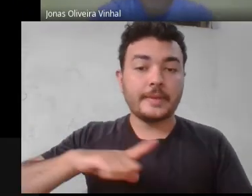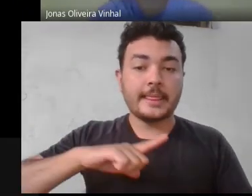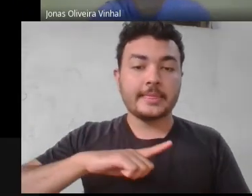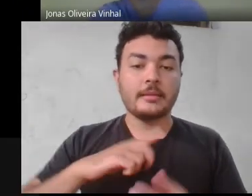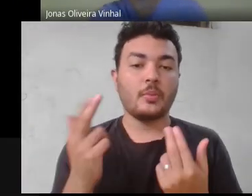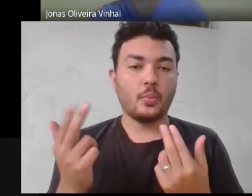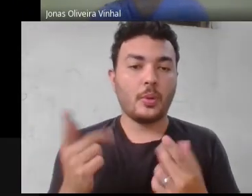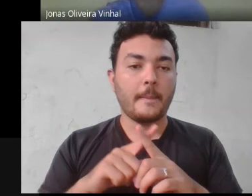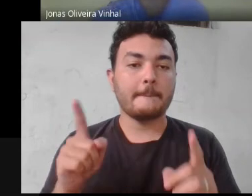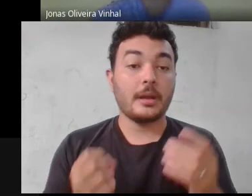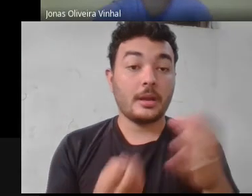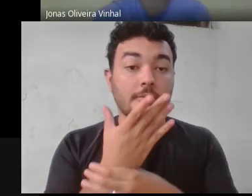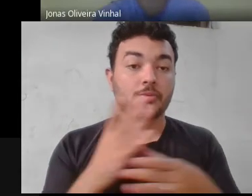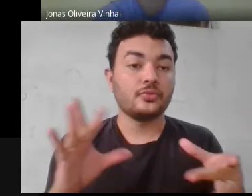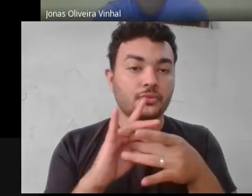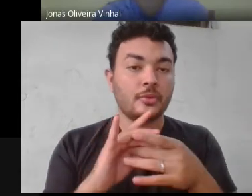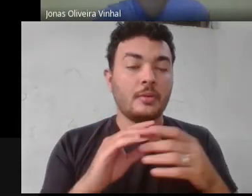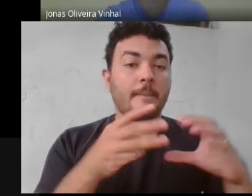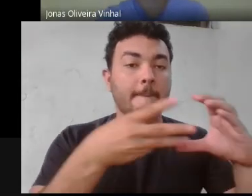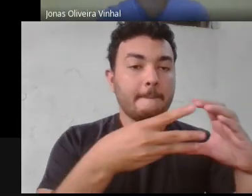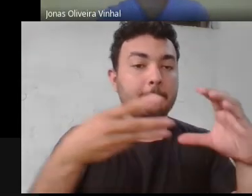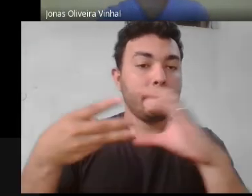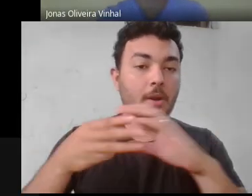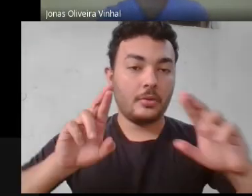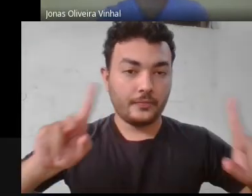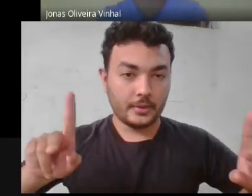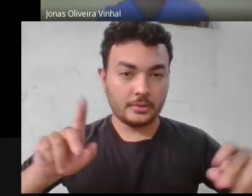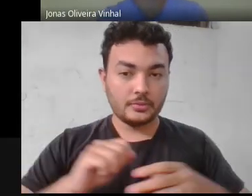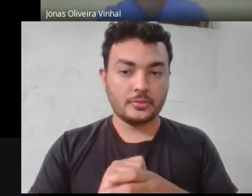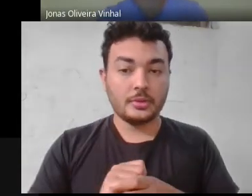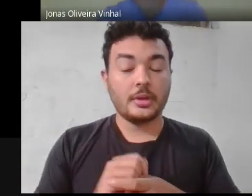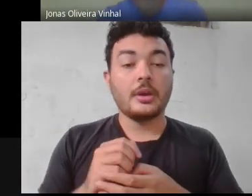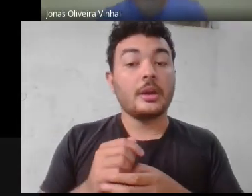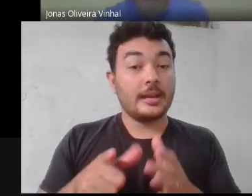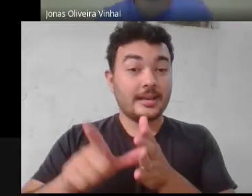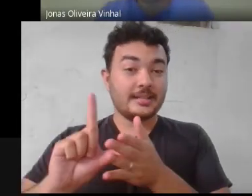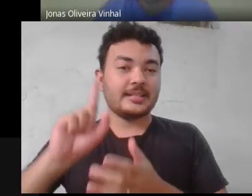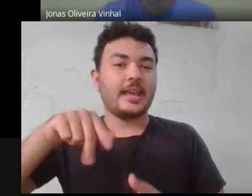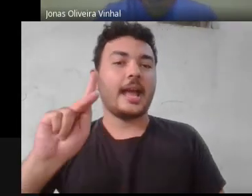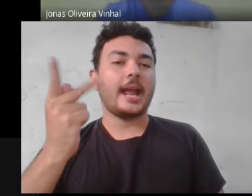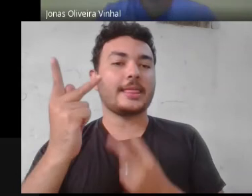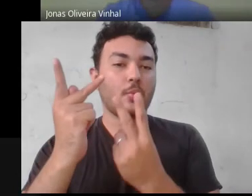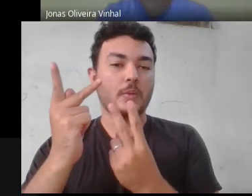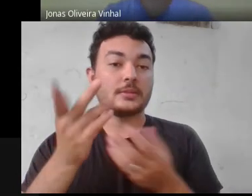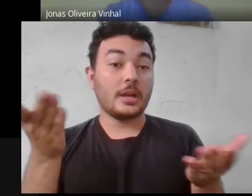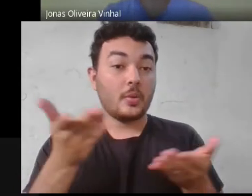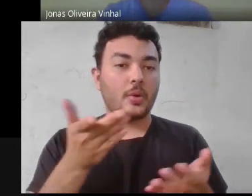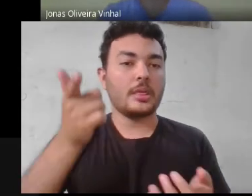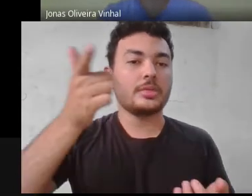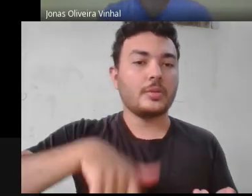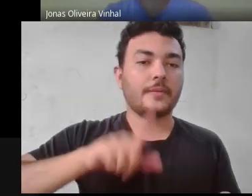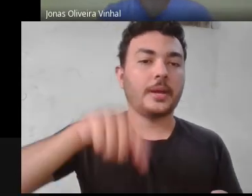que formação de ligação de moléculas diferentes. Antes a gente tinha a formação da molécula de H2, né, de hidrogênio. Agora a gente tem a formação